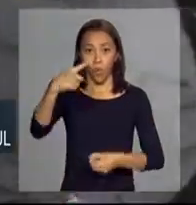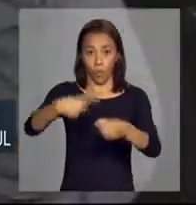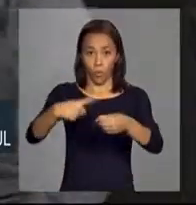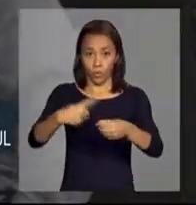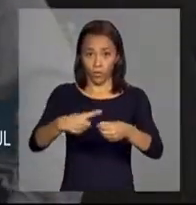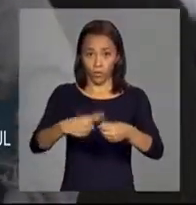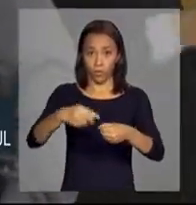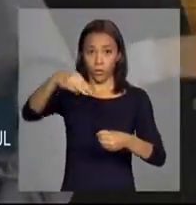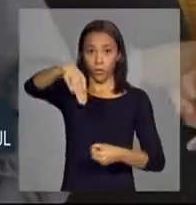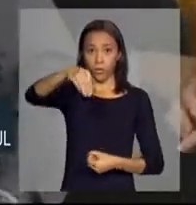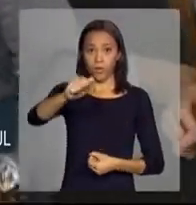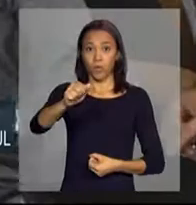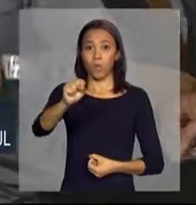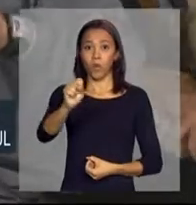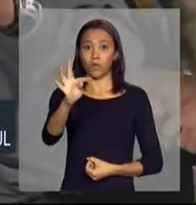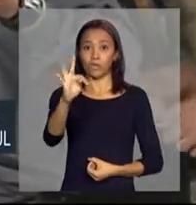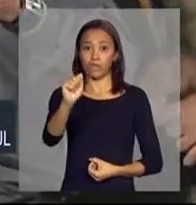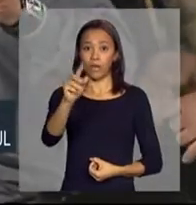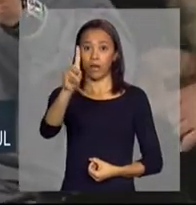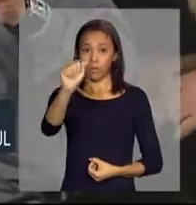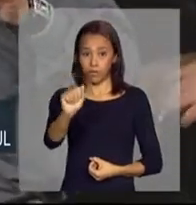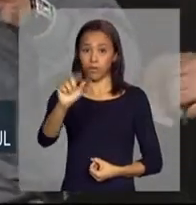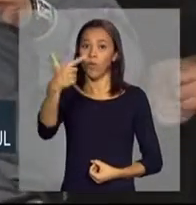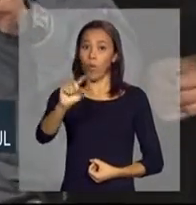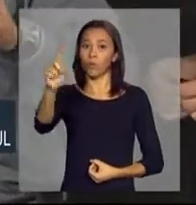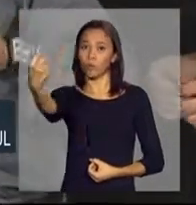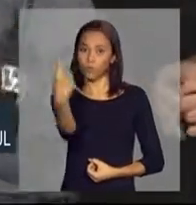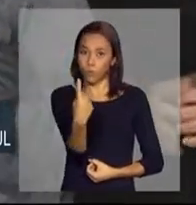Mostardas, prefeito Alexandre Dornelles Lopes.